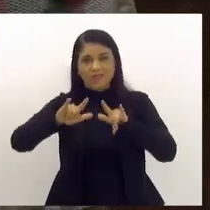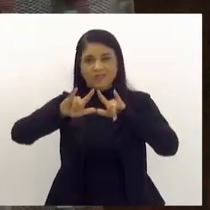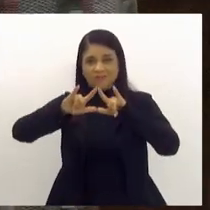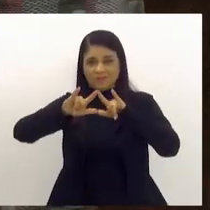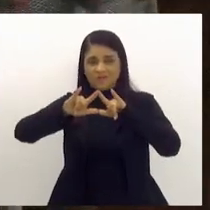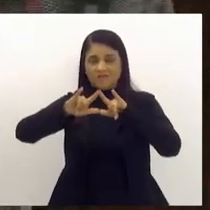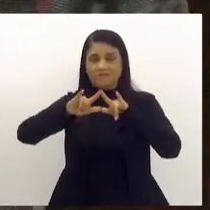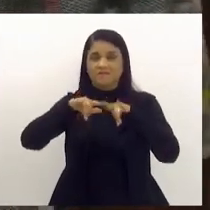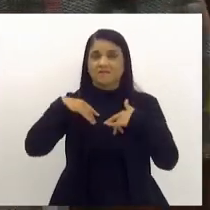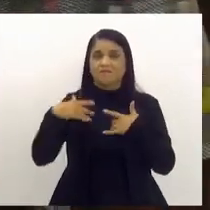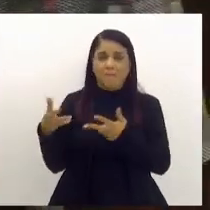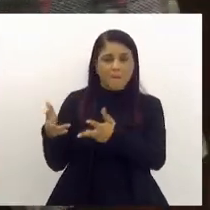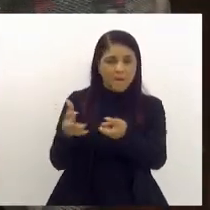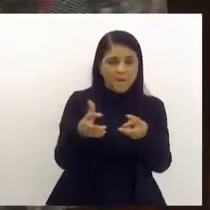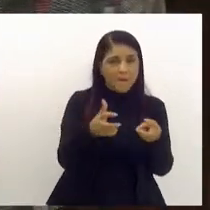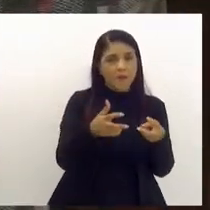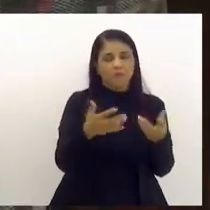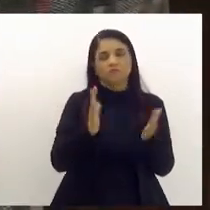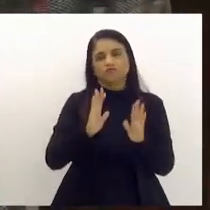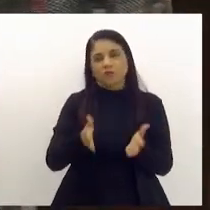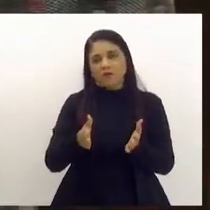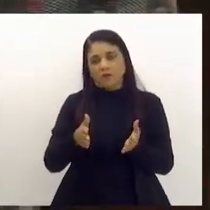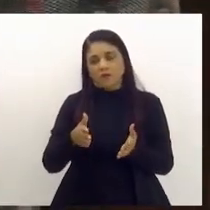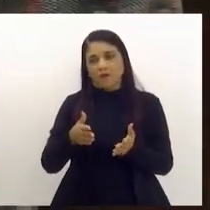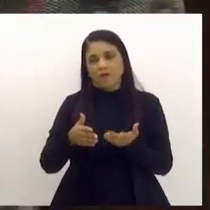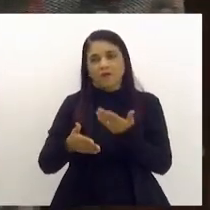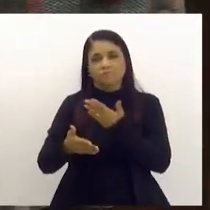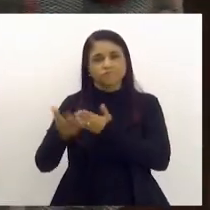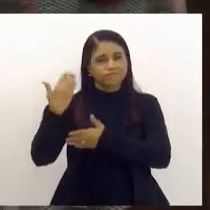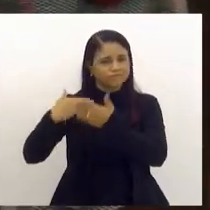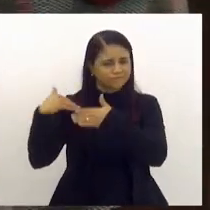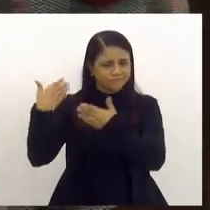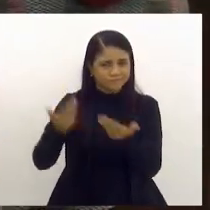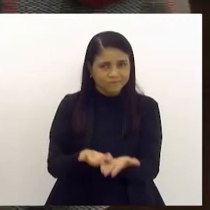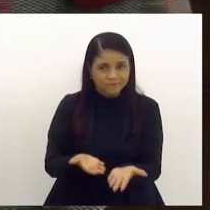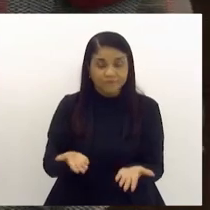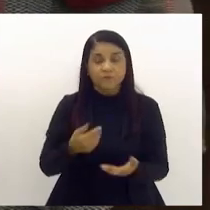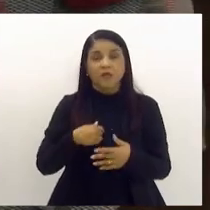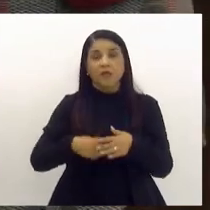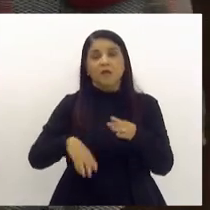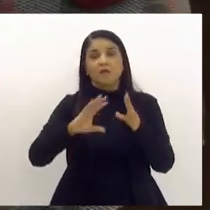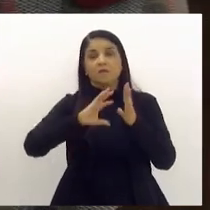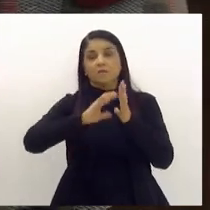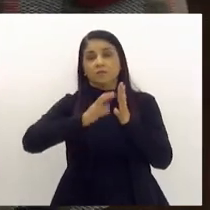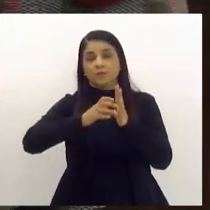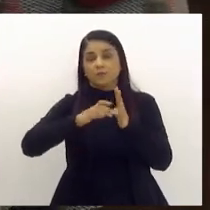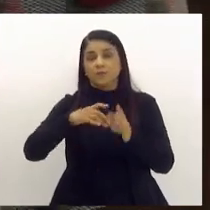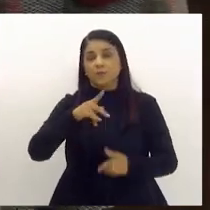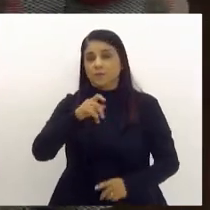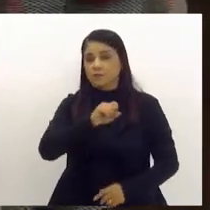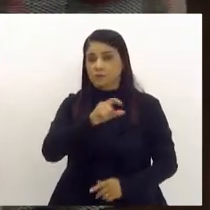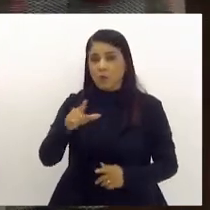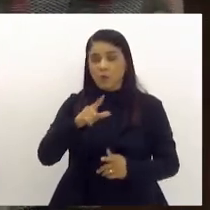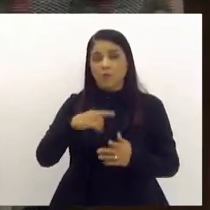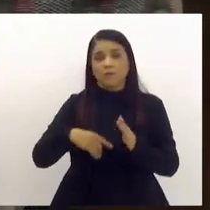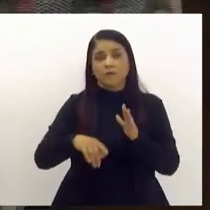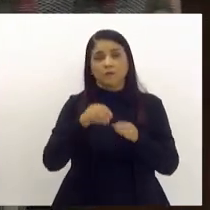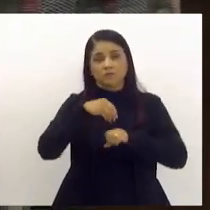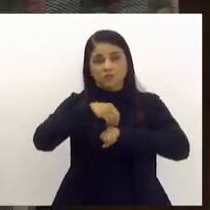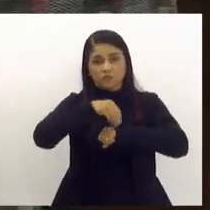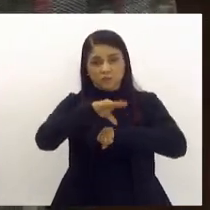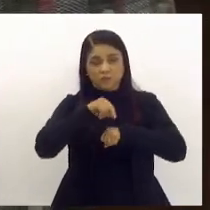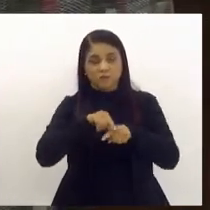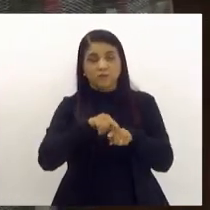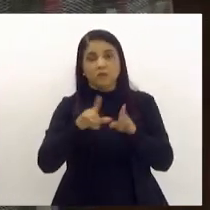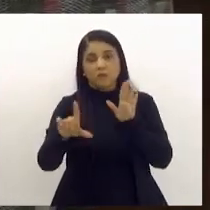gente vem vendo nos últimos tempos. E aí a nossa bancada protocolou aqui na Alerge uma indicação legislativa para que o